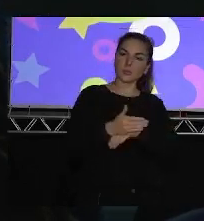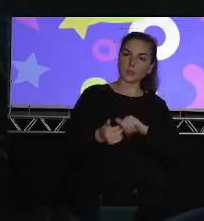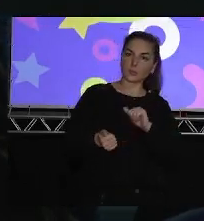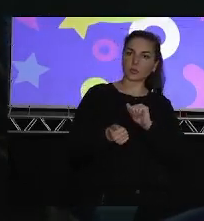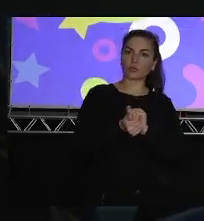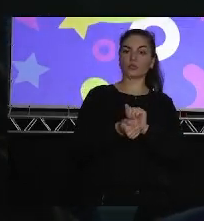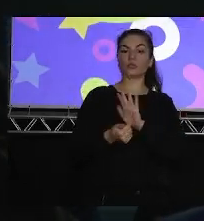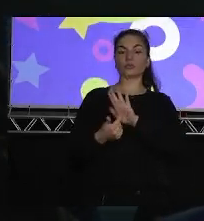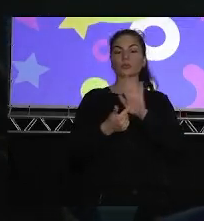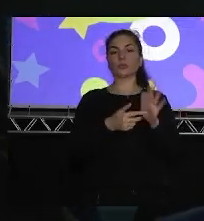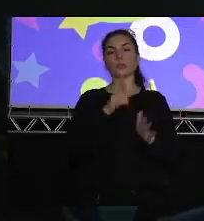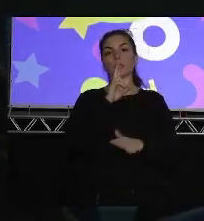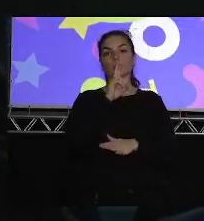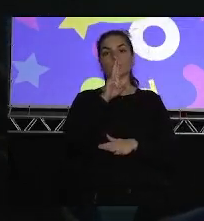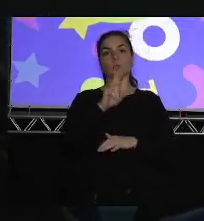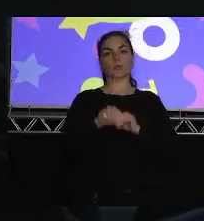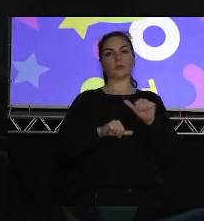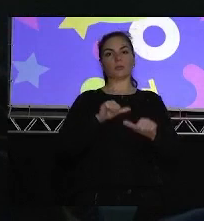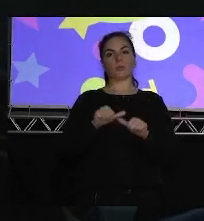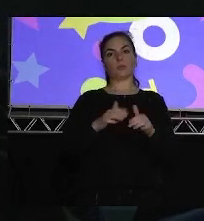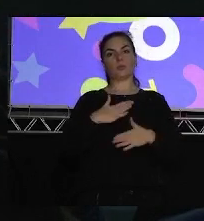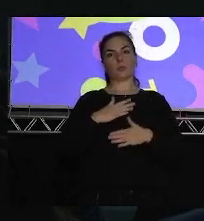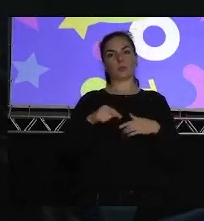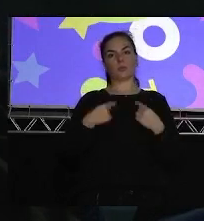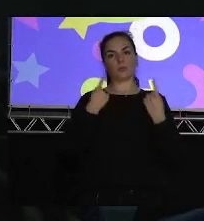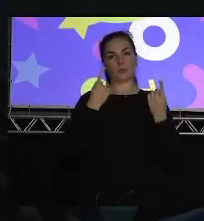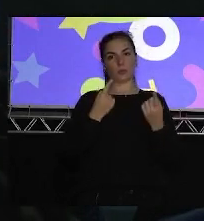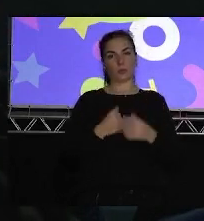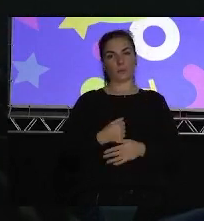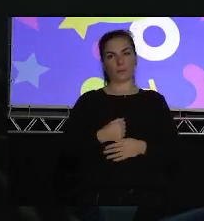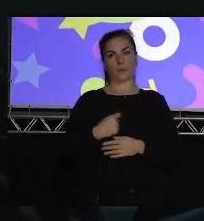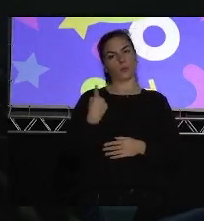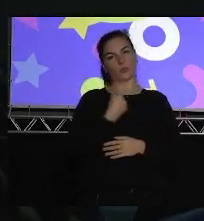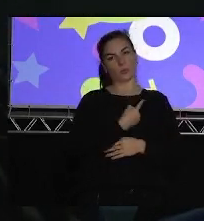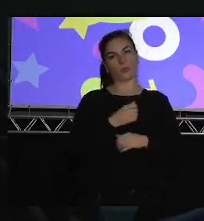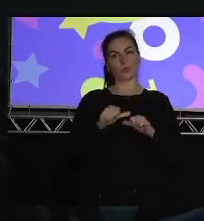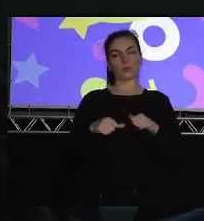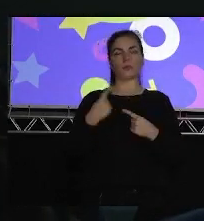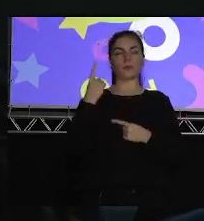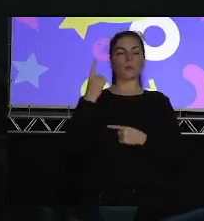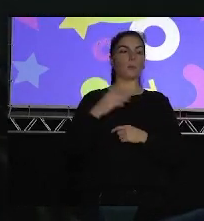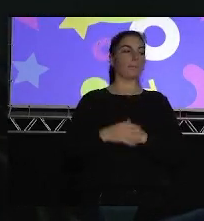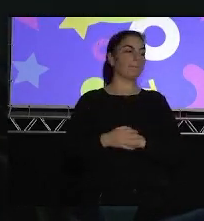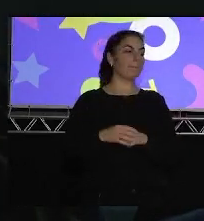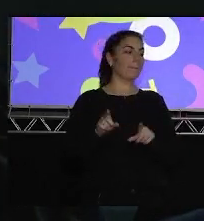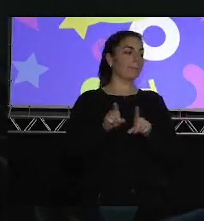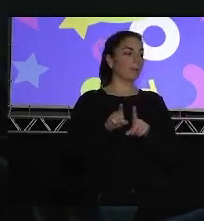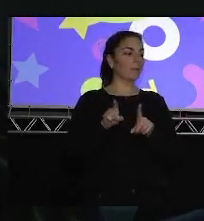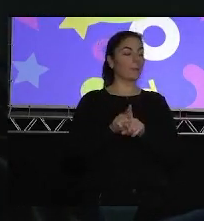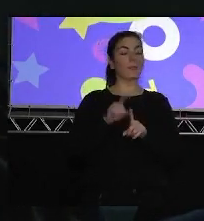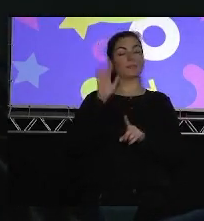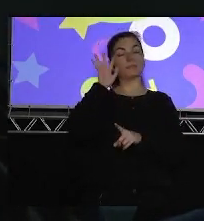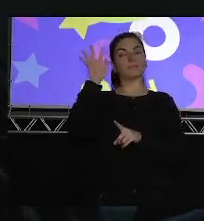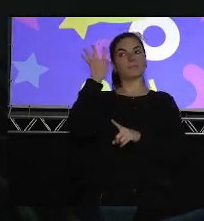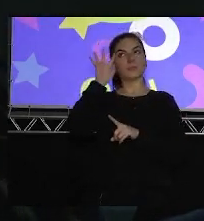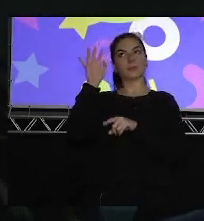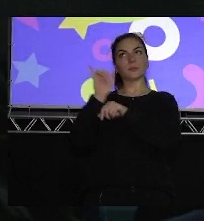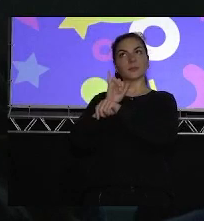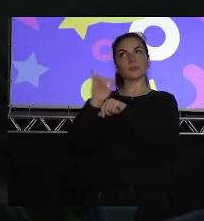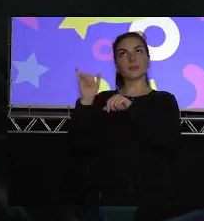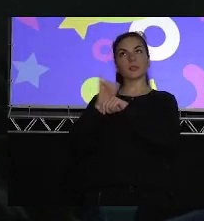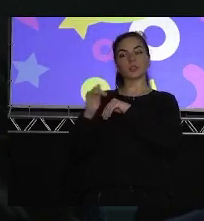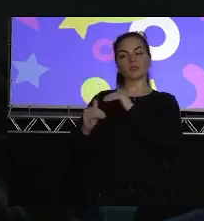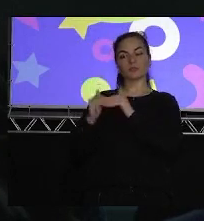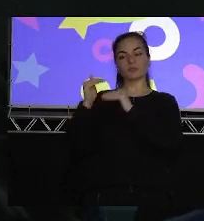da mudança. Esse era meu desafio lá, nosso desafio, né? E desenvolver o pensamento estratégico. O demandante